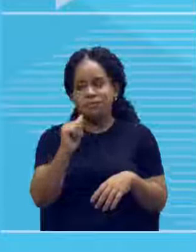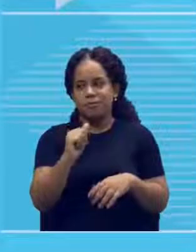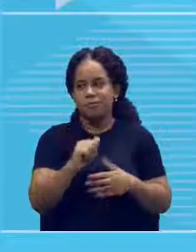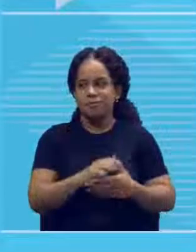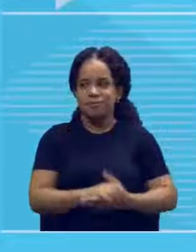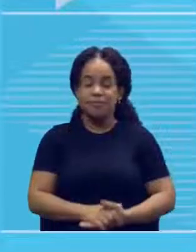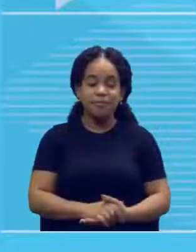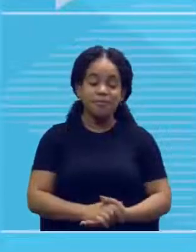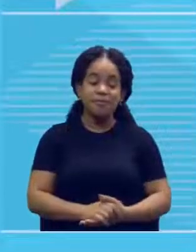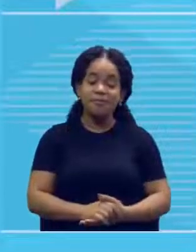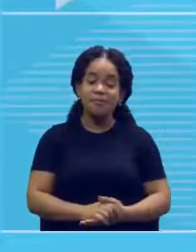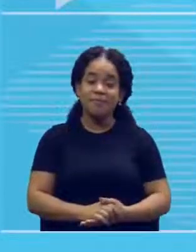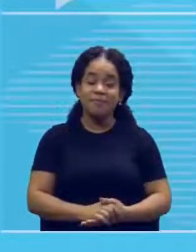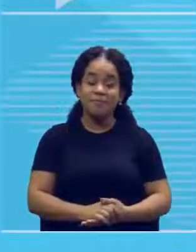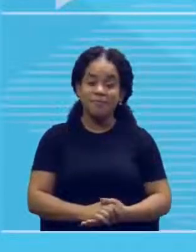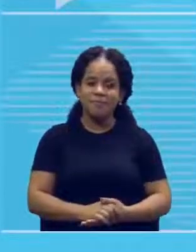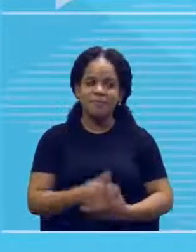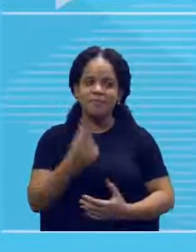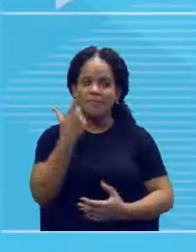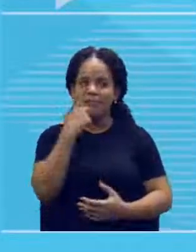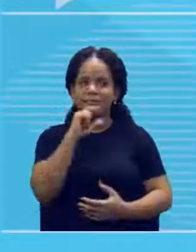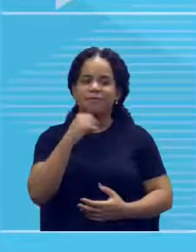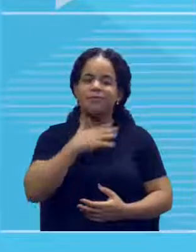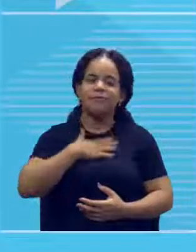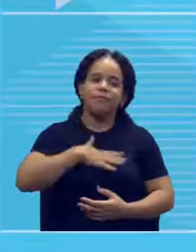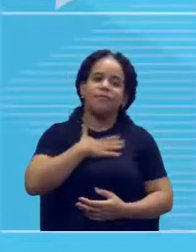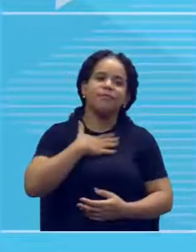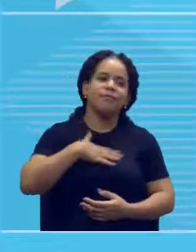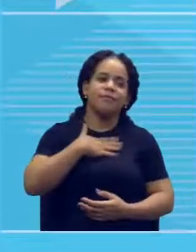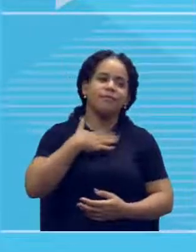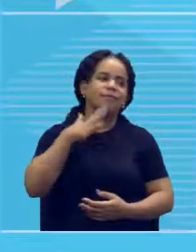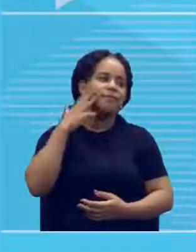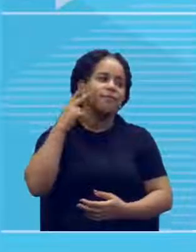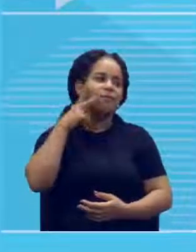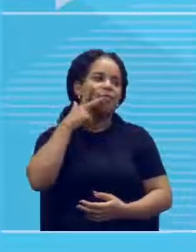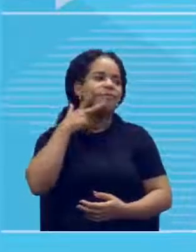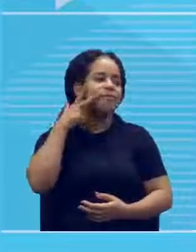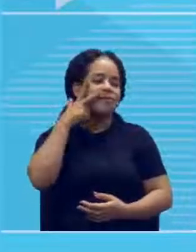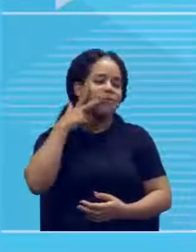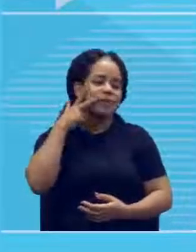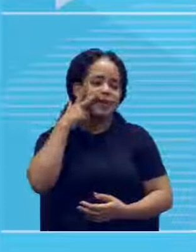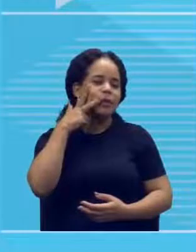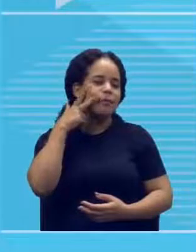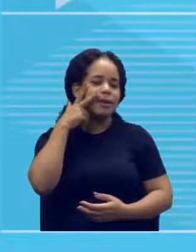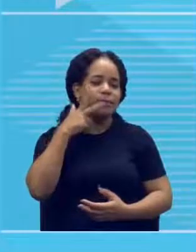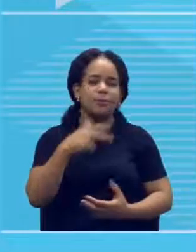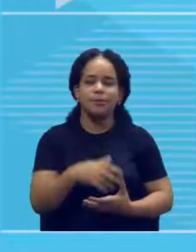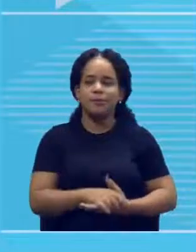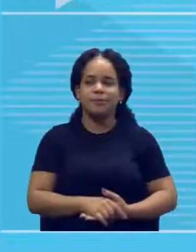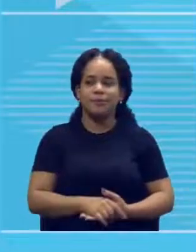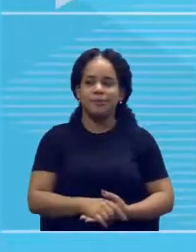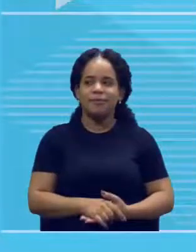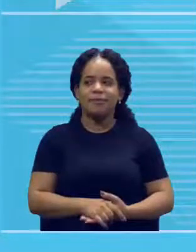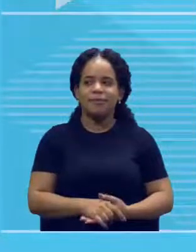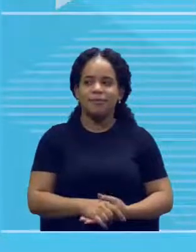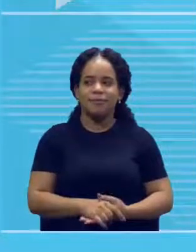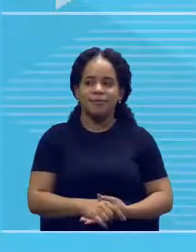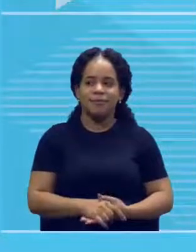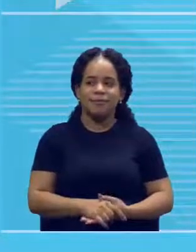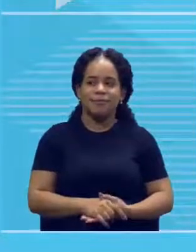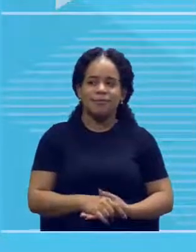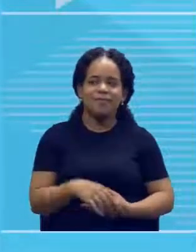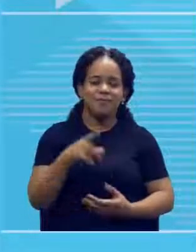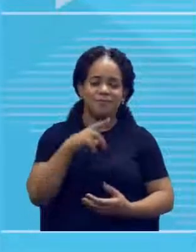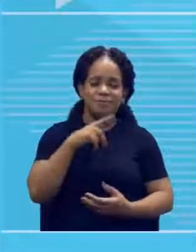Deus. Quem é que gosta de vinho aí? Vocês gostam? Oi, Yara, se tu tomar um vinho